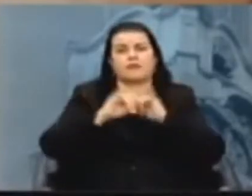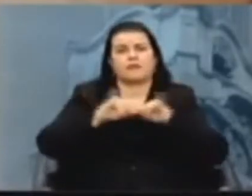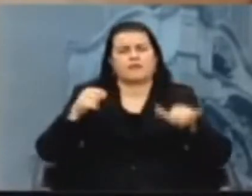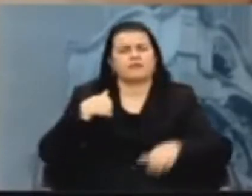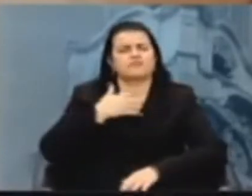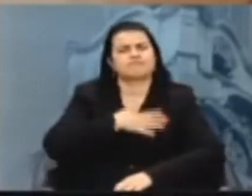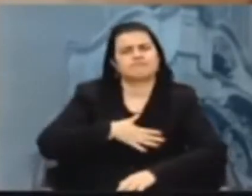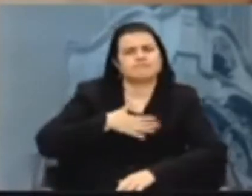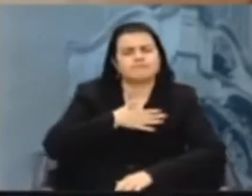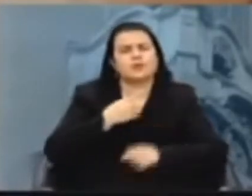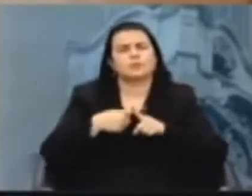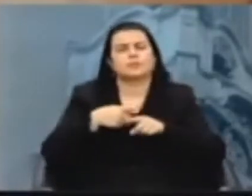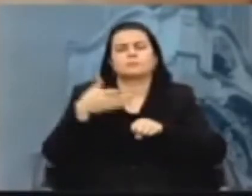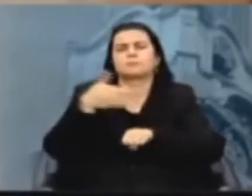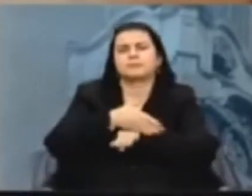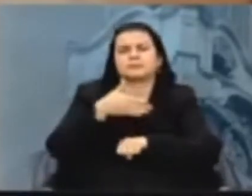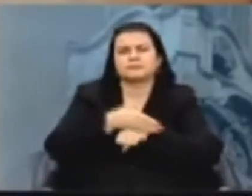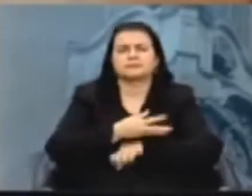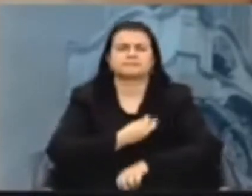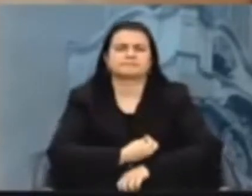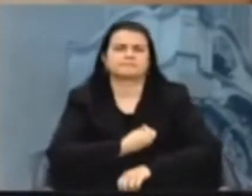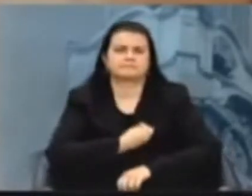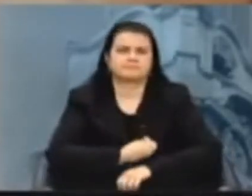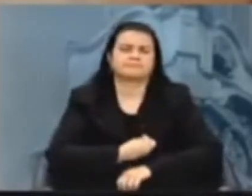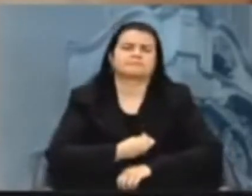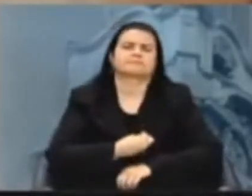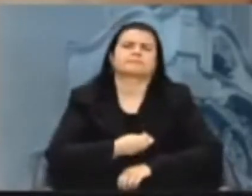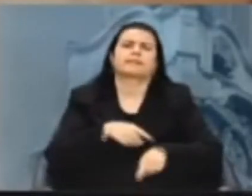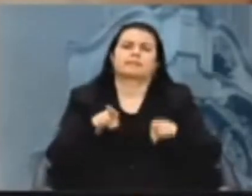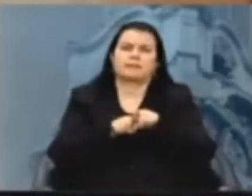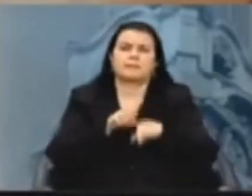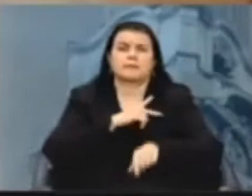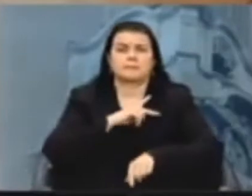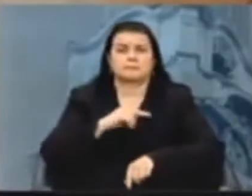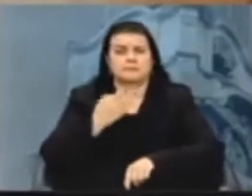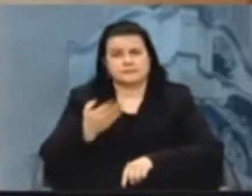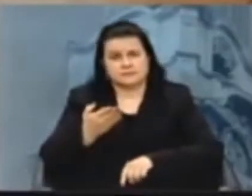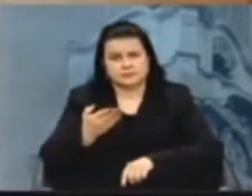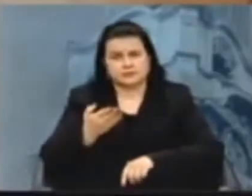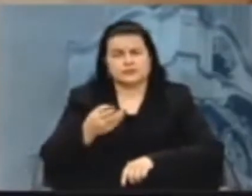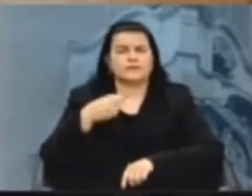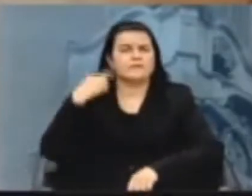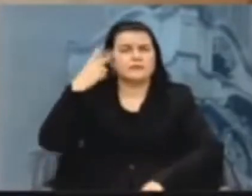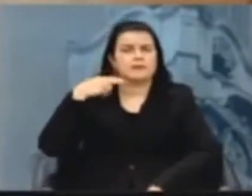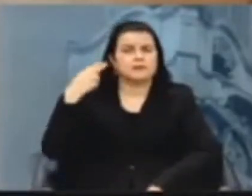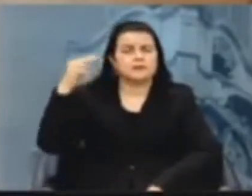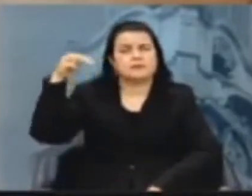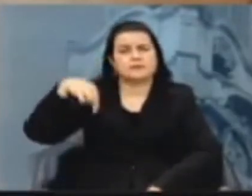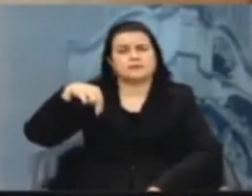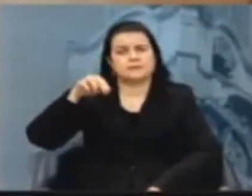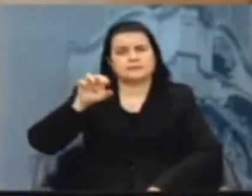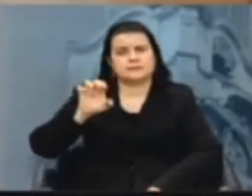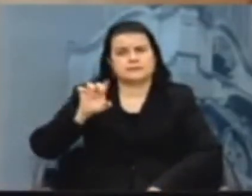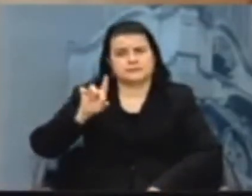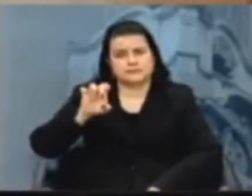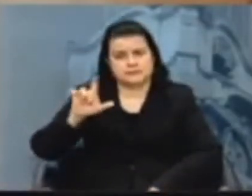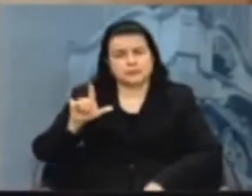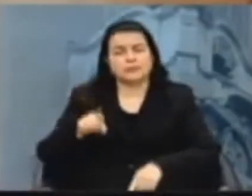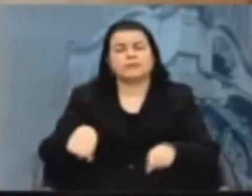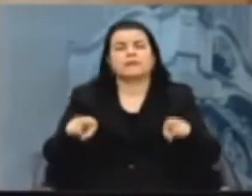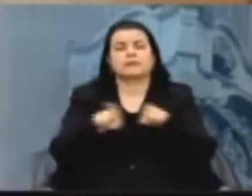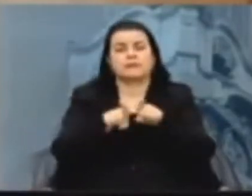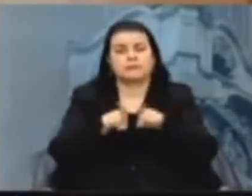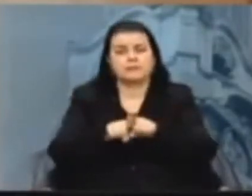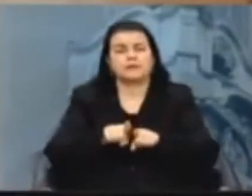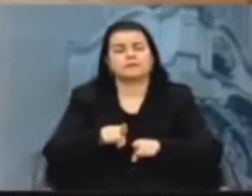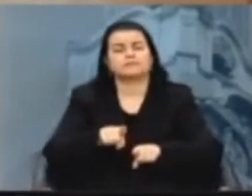satisfação, a presença e cumprimentar o presidente dos trabalhos, o vereador Neto. E também